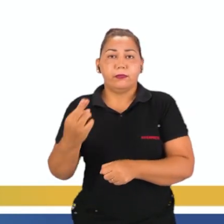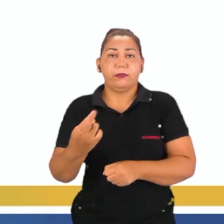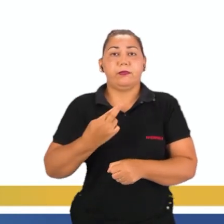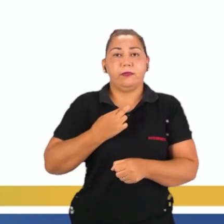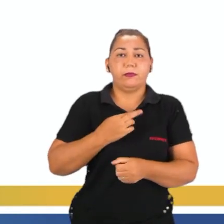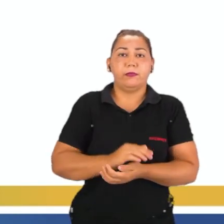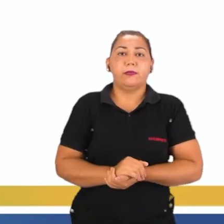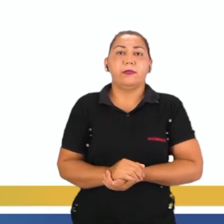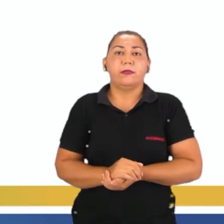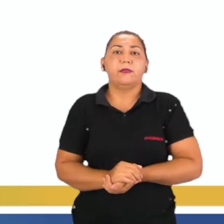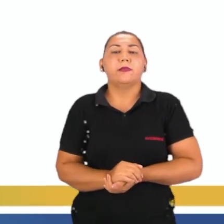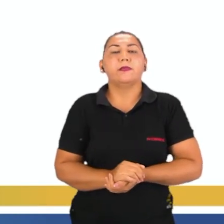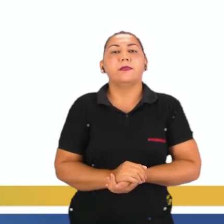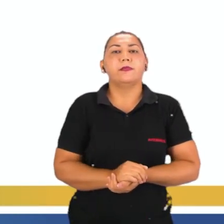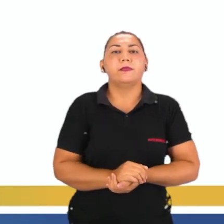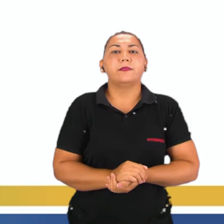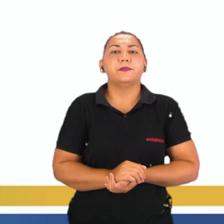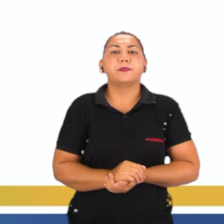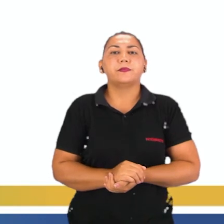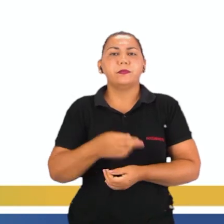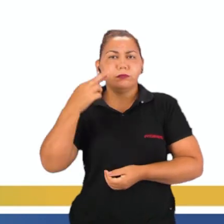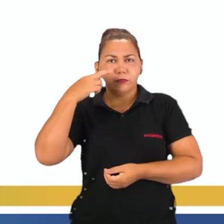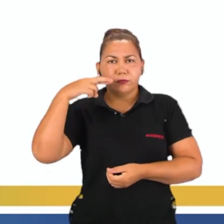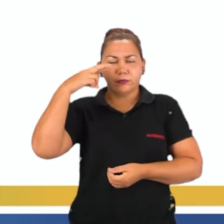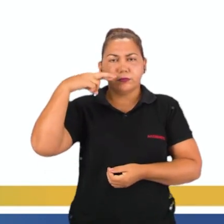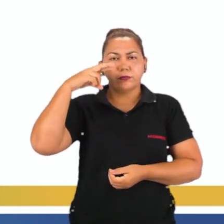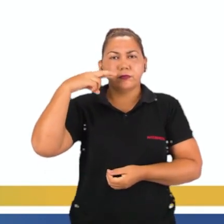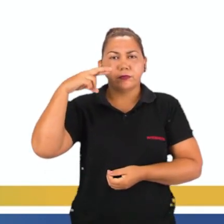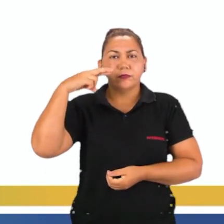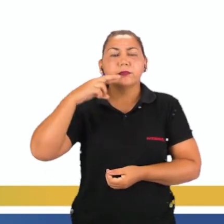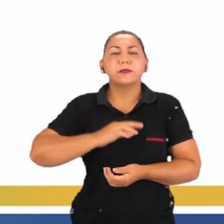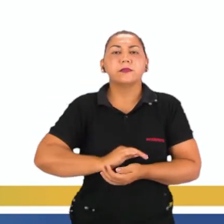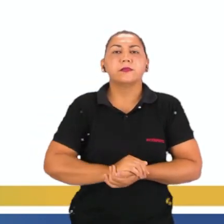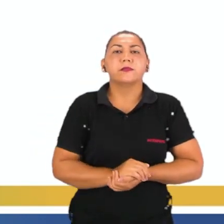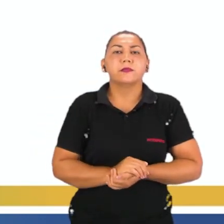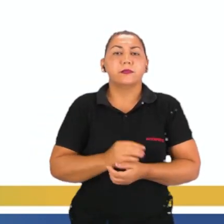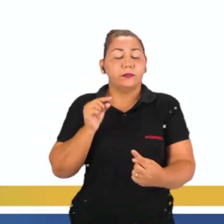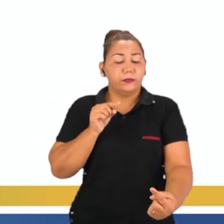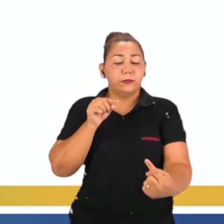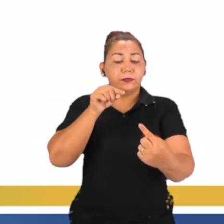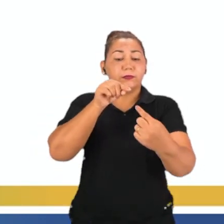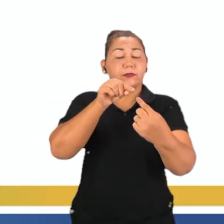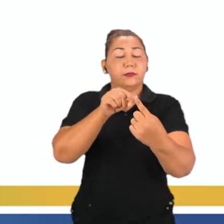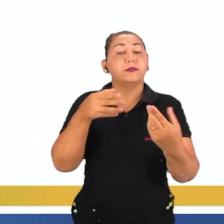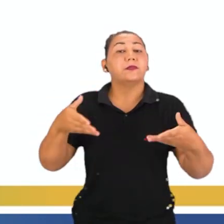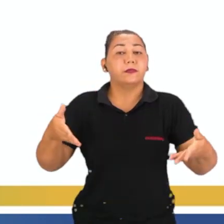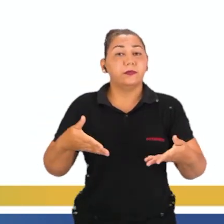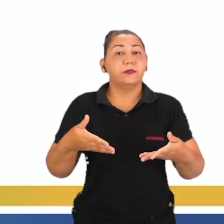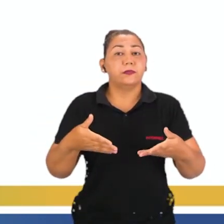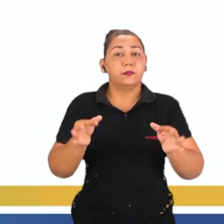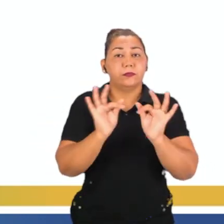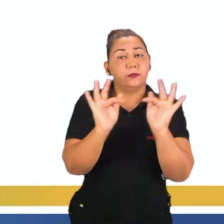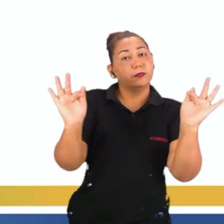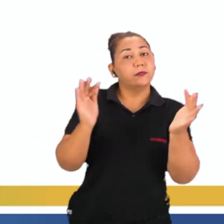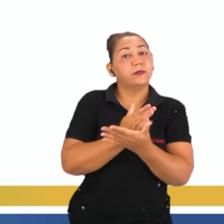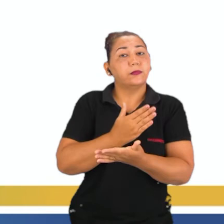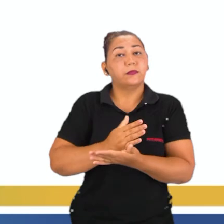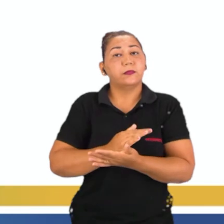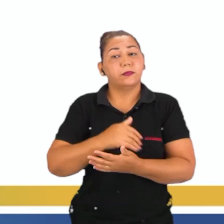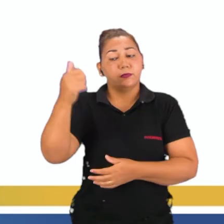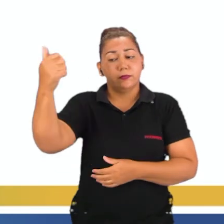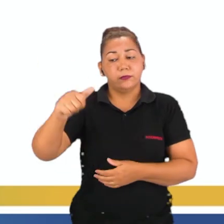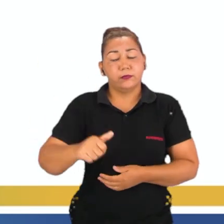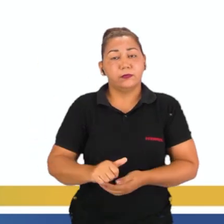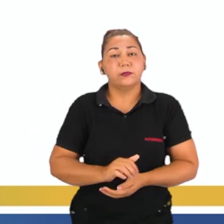D.C. Observem agora que nós iremos identificar algumas frases para análise. Olha só algumas